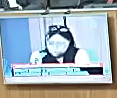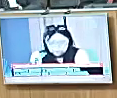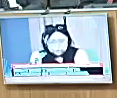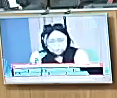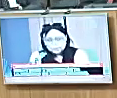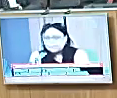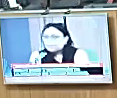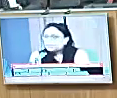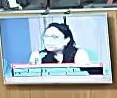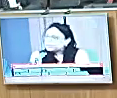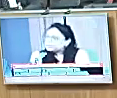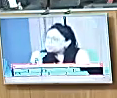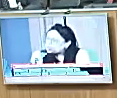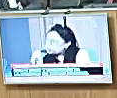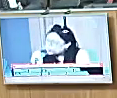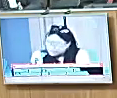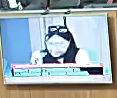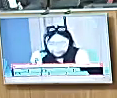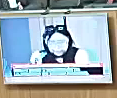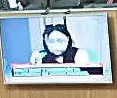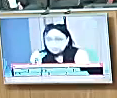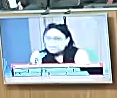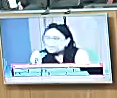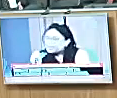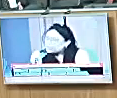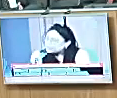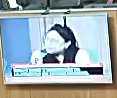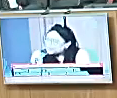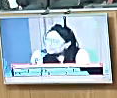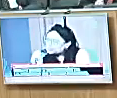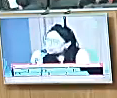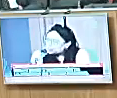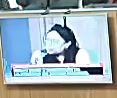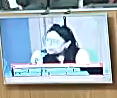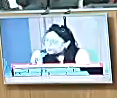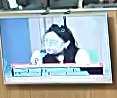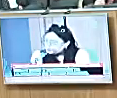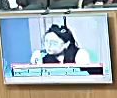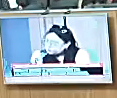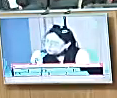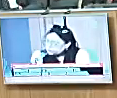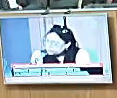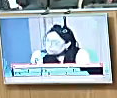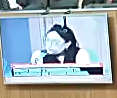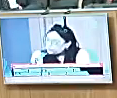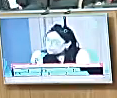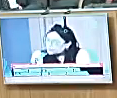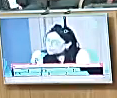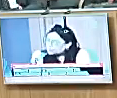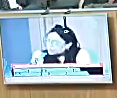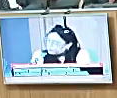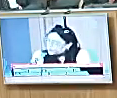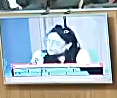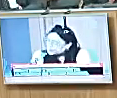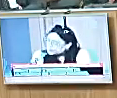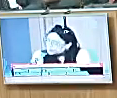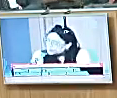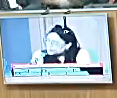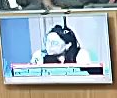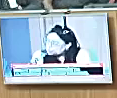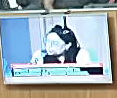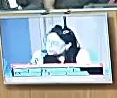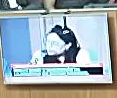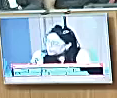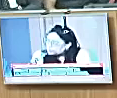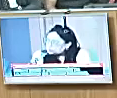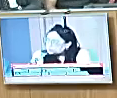logística nós temos um corpo técnico não se trata de individualização da pena sem um